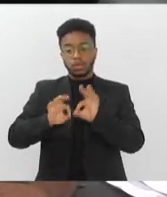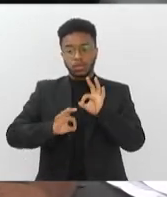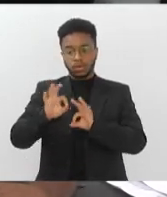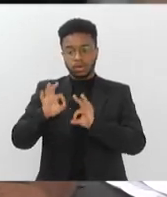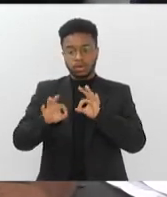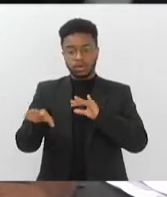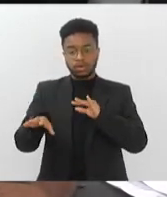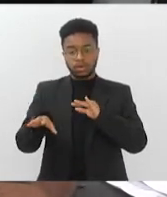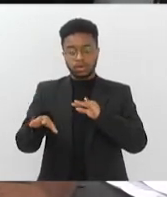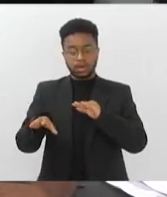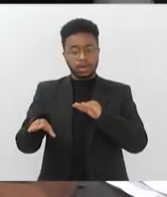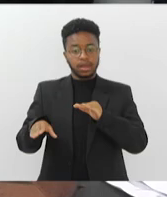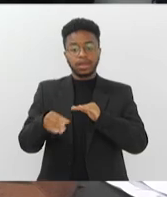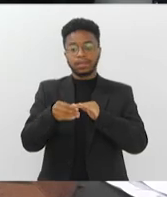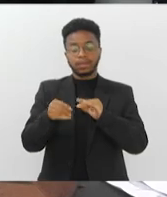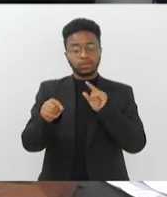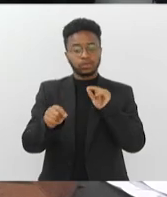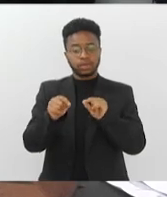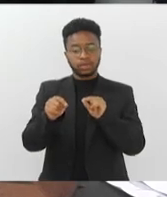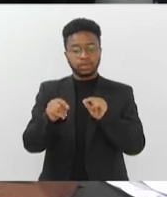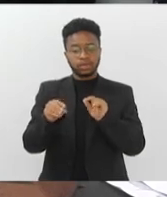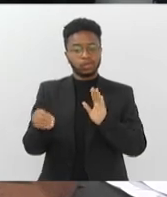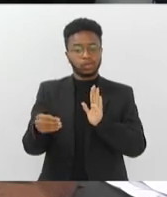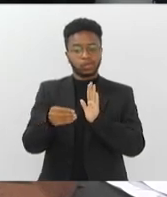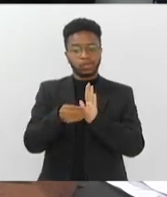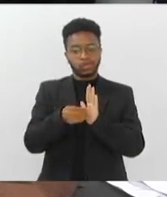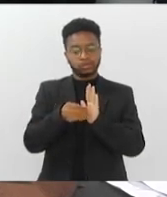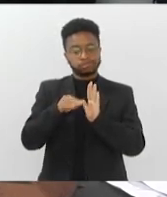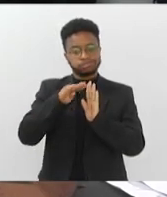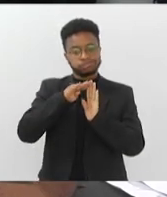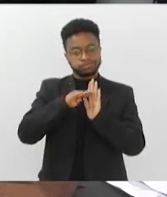Paulo, alocadas em um item,